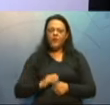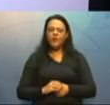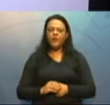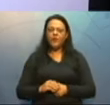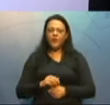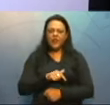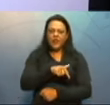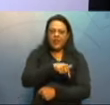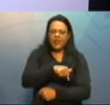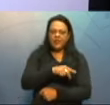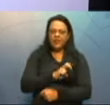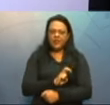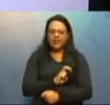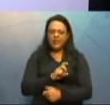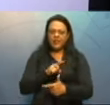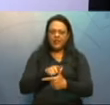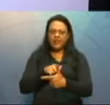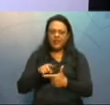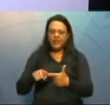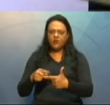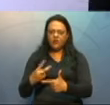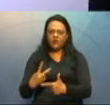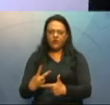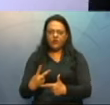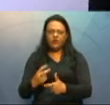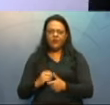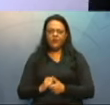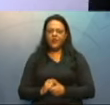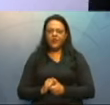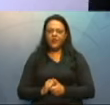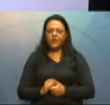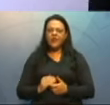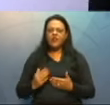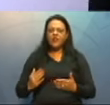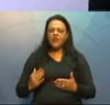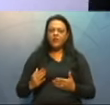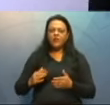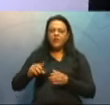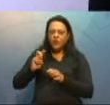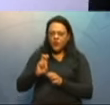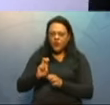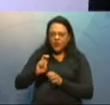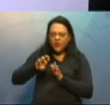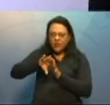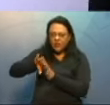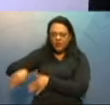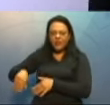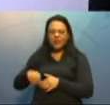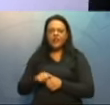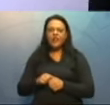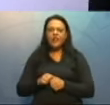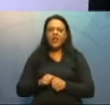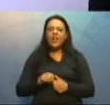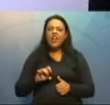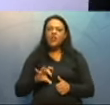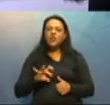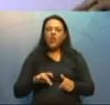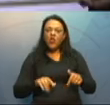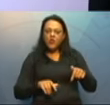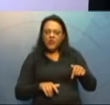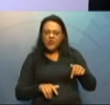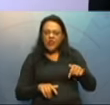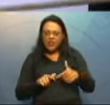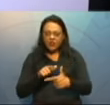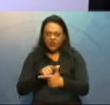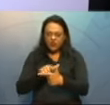A, 75 dividido por 2, vamos eliminar o 5 e trabalhar apenas com o 7 dividido